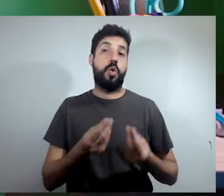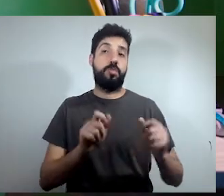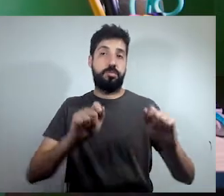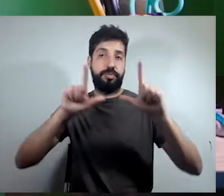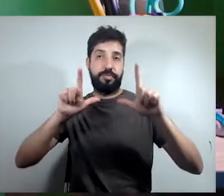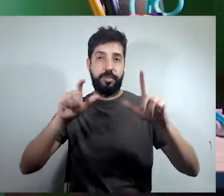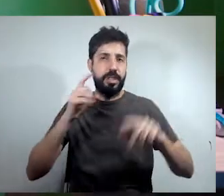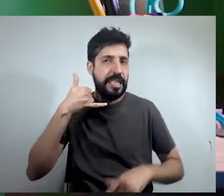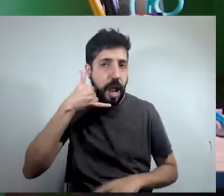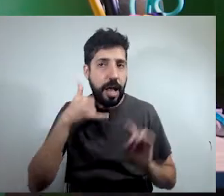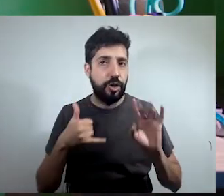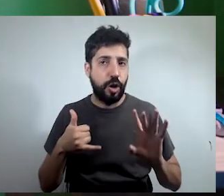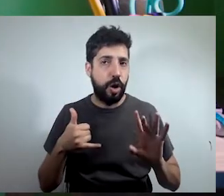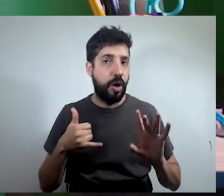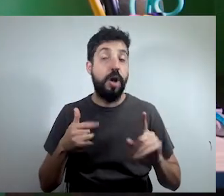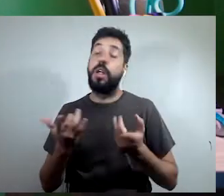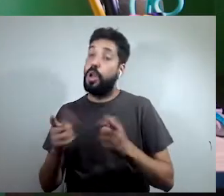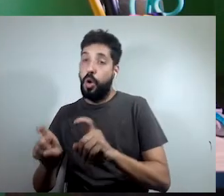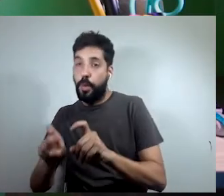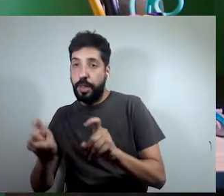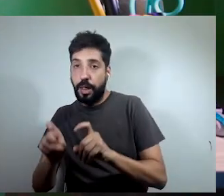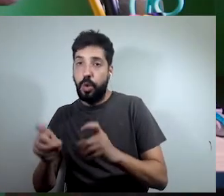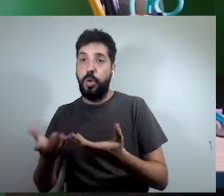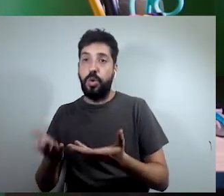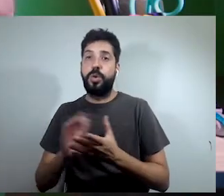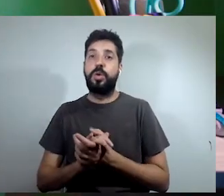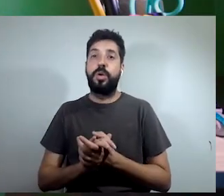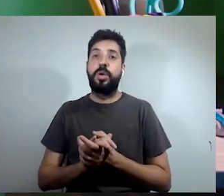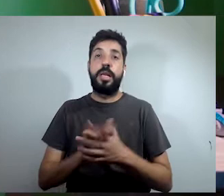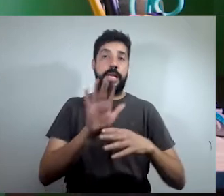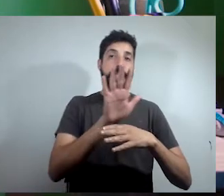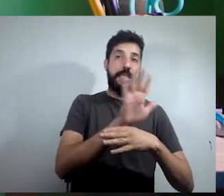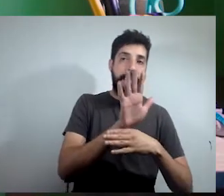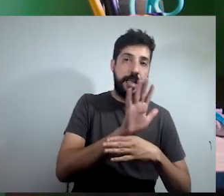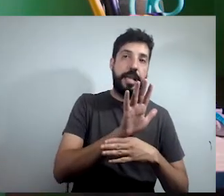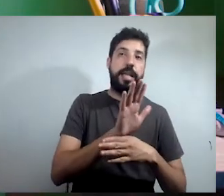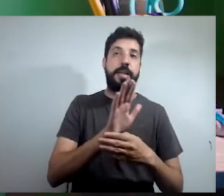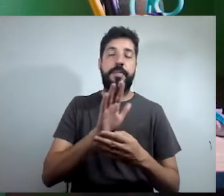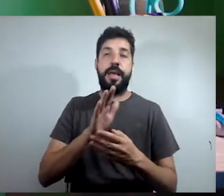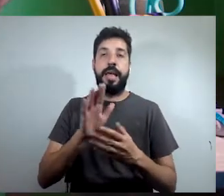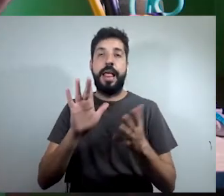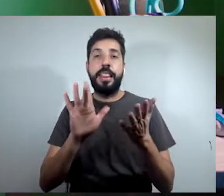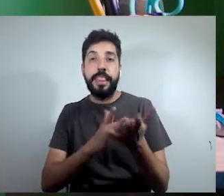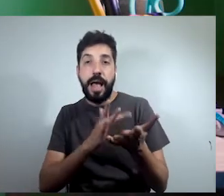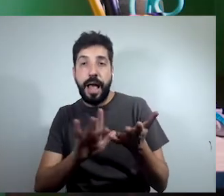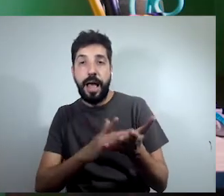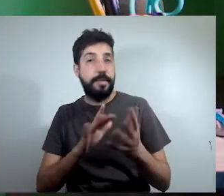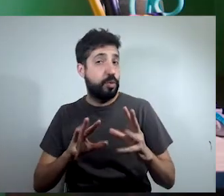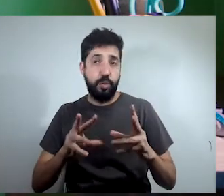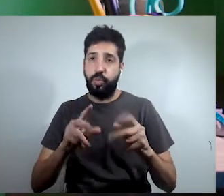só o celular, mas o computador, o cinema, o tablet, todas as